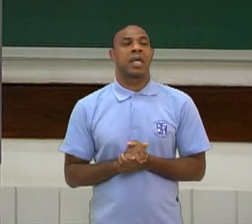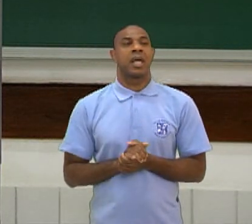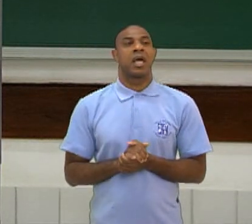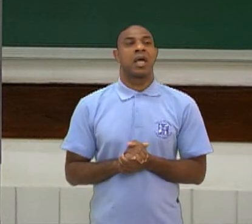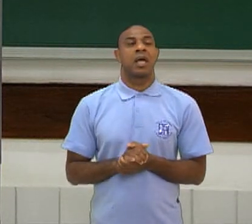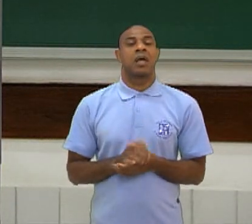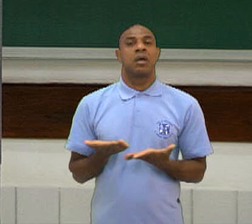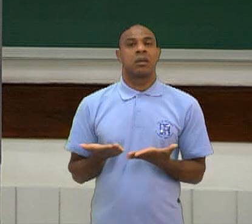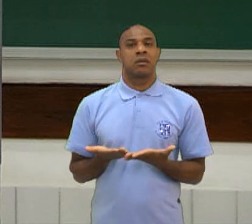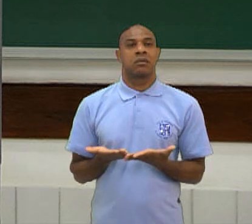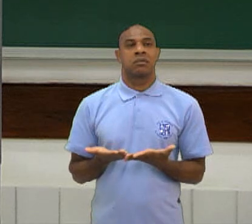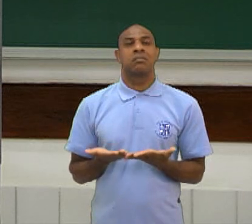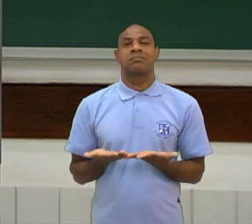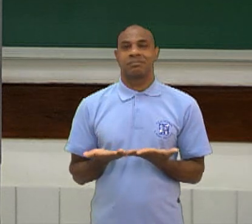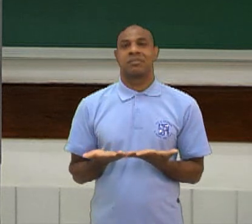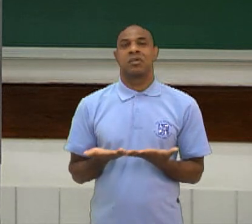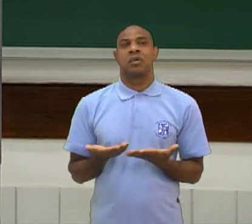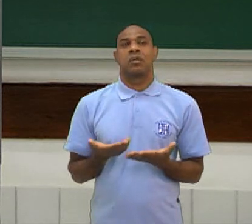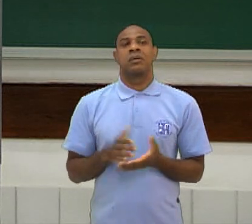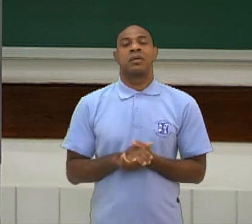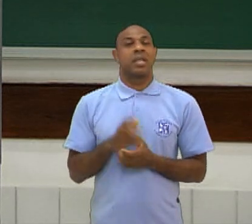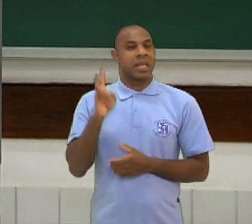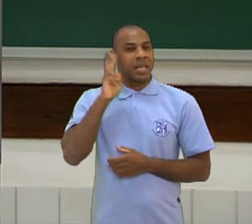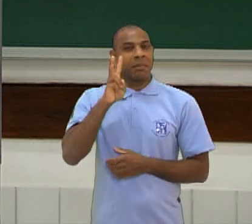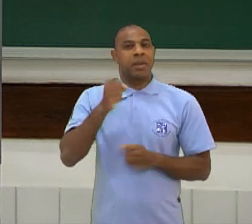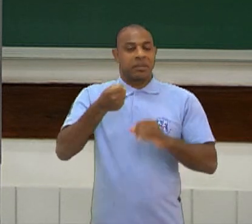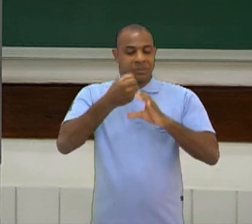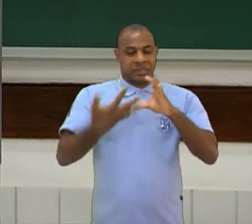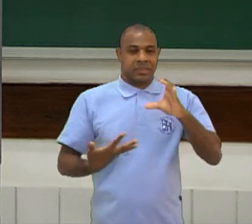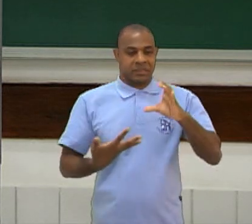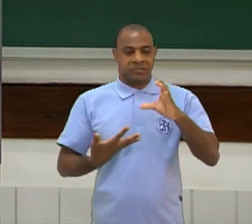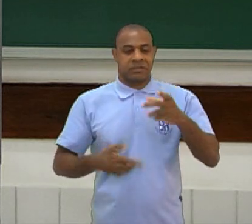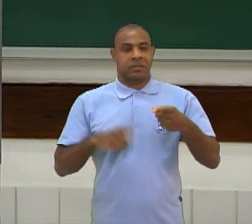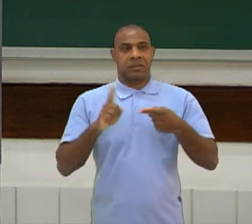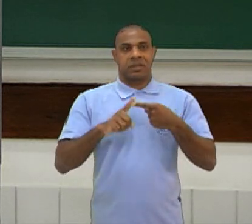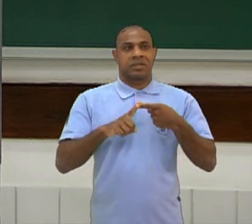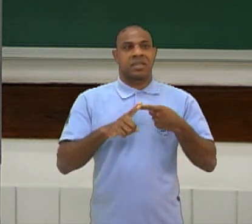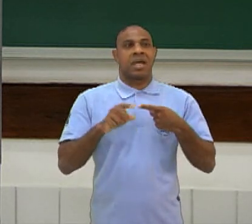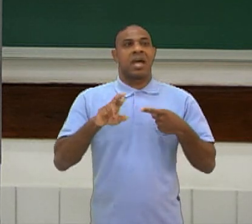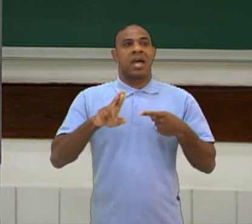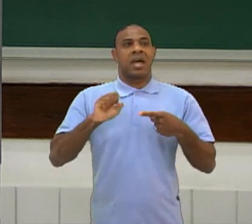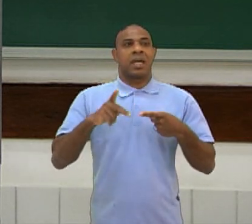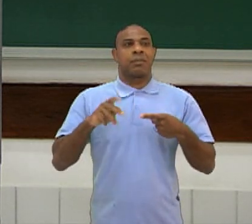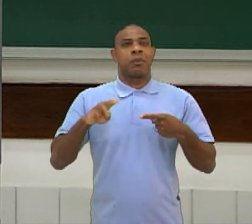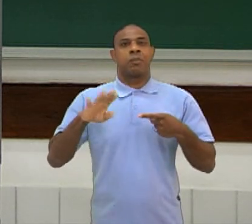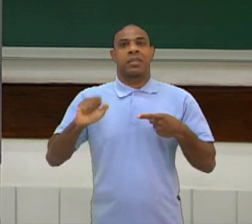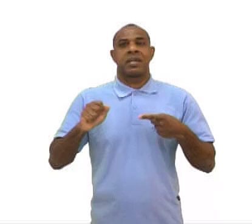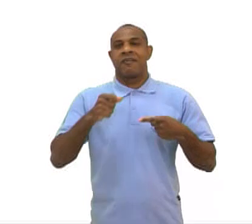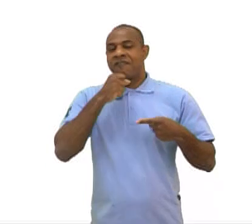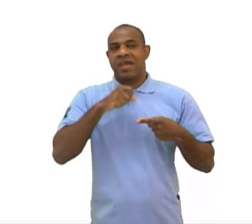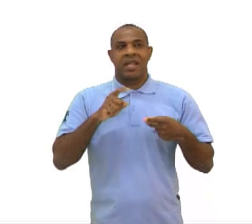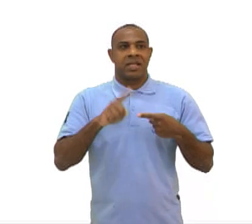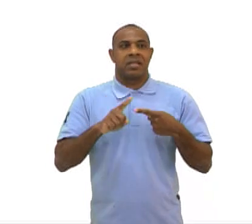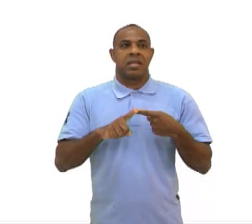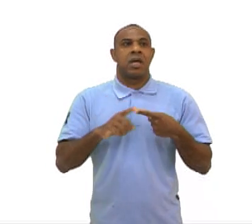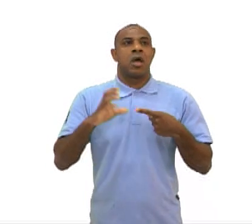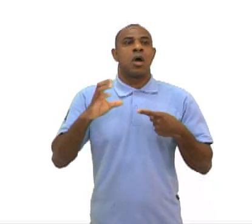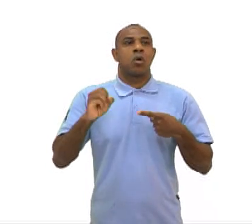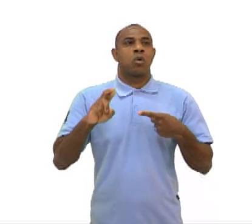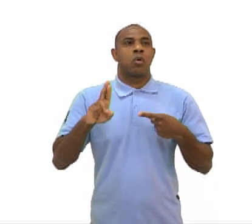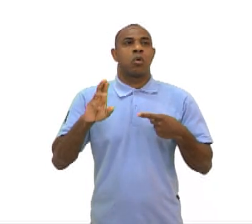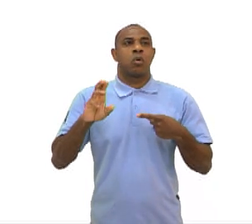assunto que é cobrado no Enem com bastante frequência. Então vamos lembrar as características lá da República Velha, a República dos Coronéis. Primeira, coronelismo.